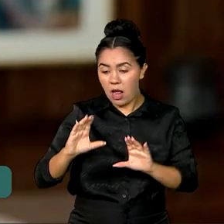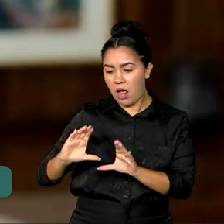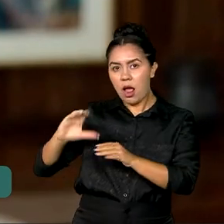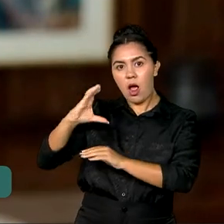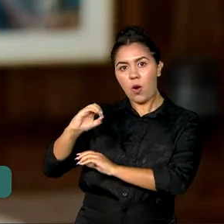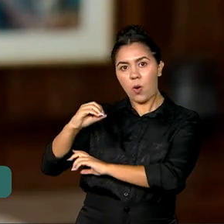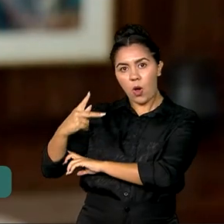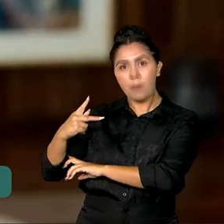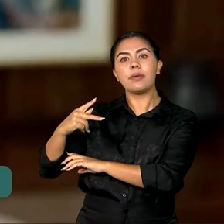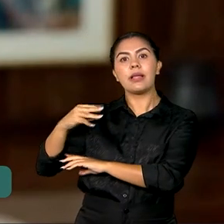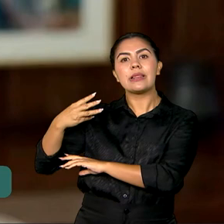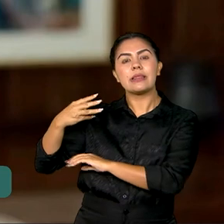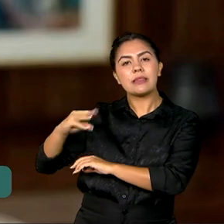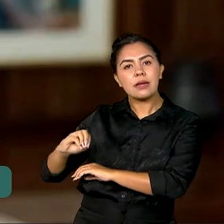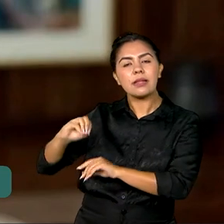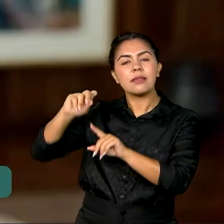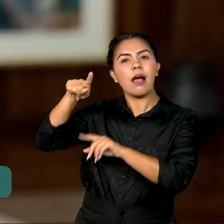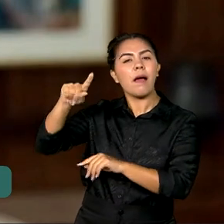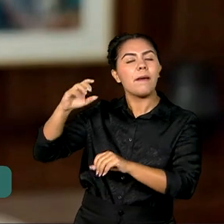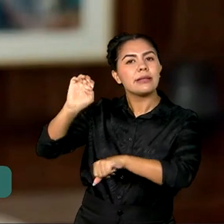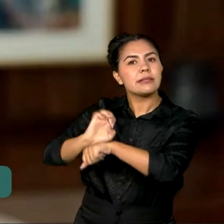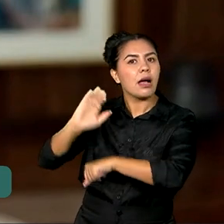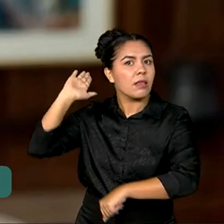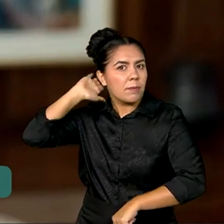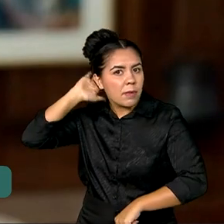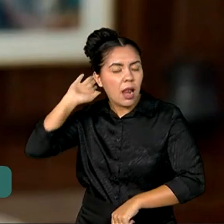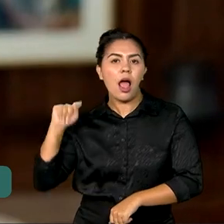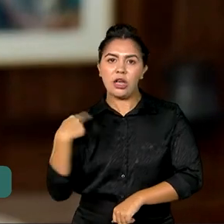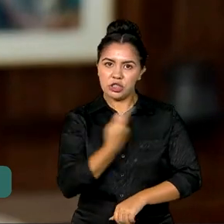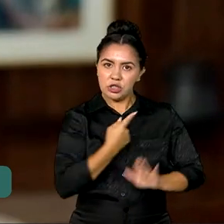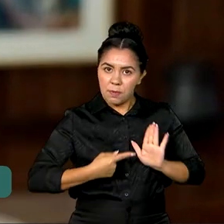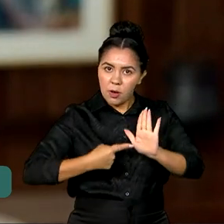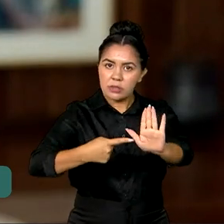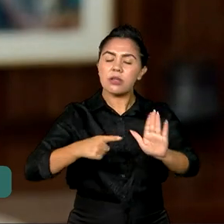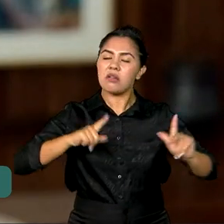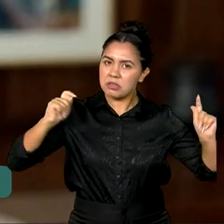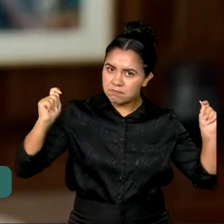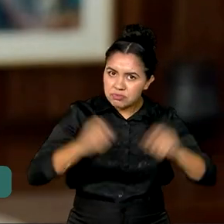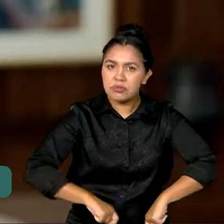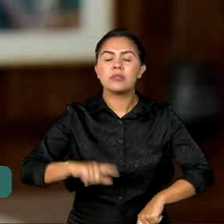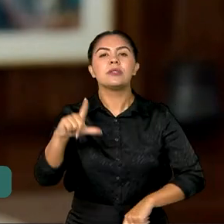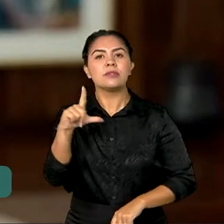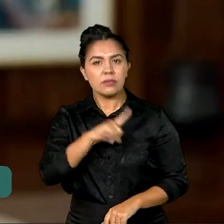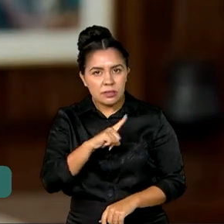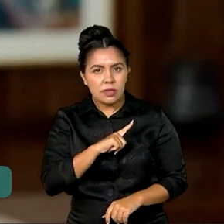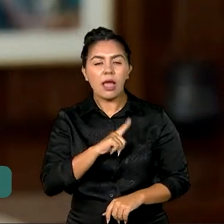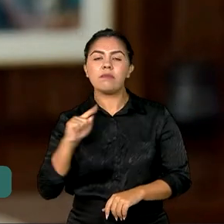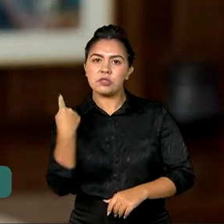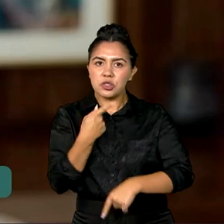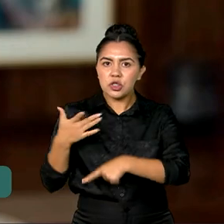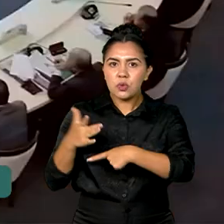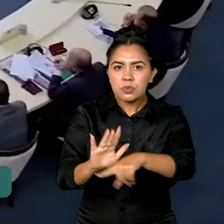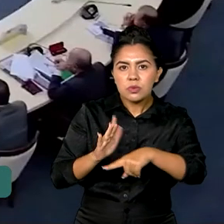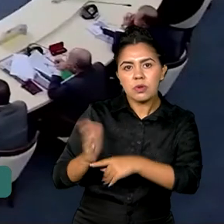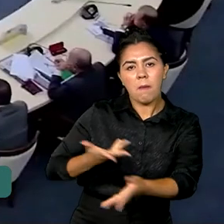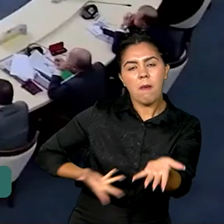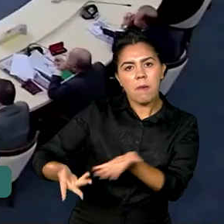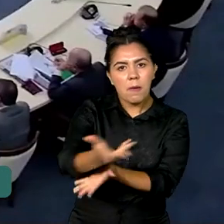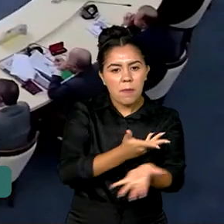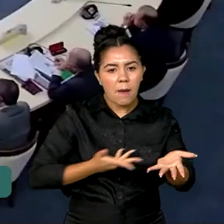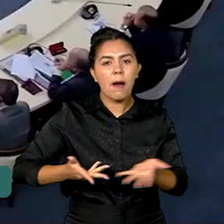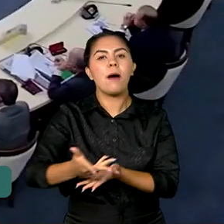Belém, vamos juntos mostrar que é possível conciliar maior ambição em nossas contribuições nacionalmente